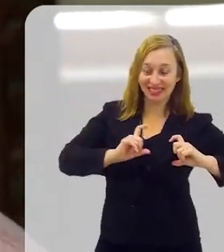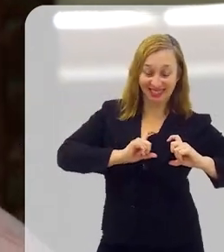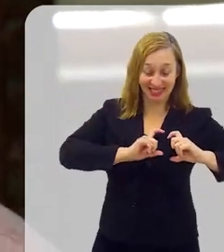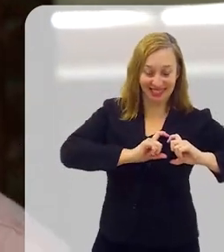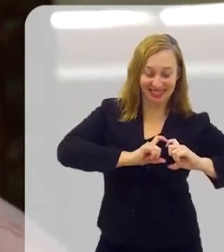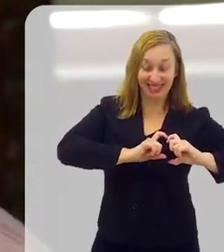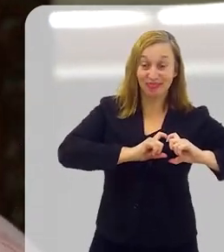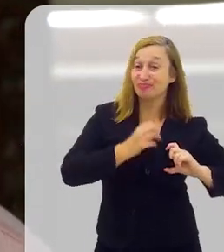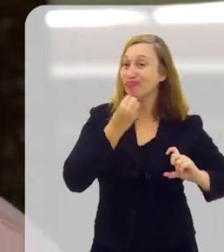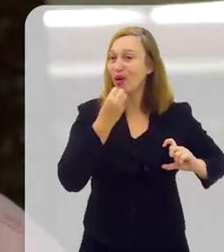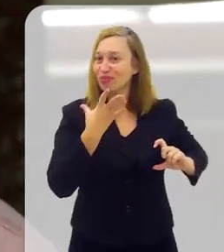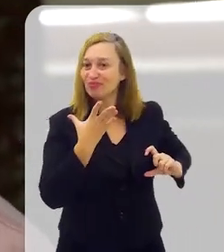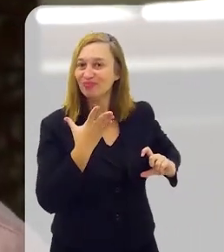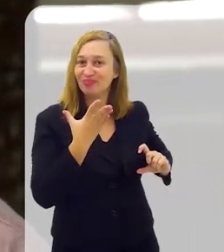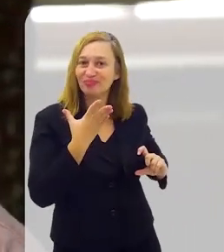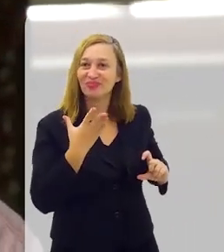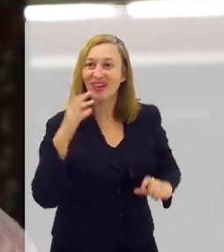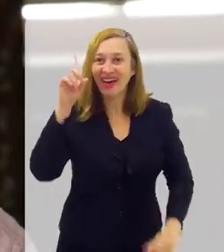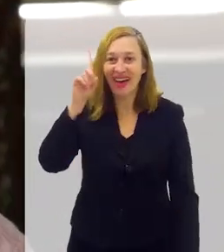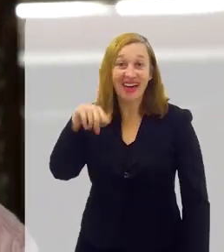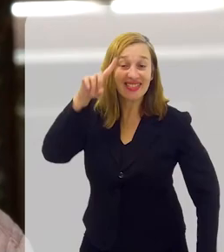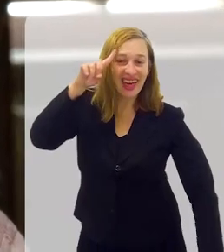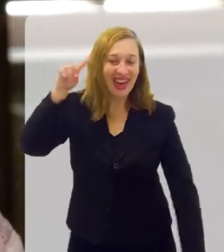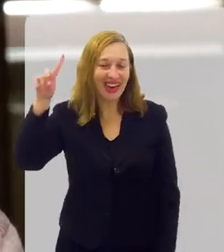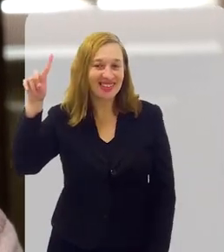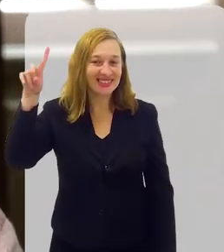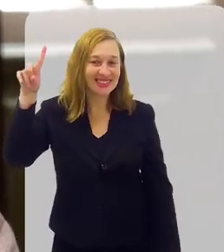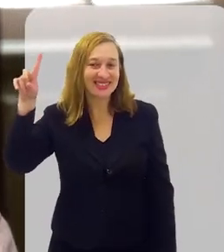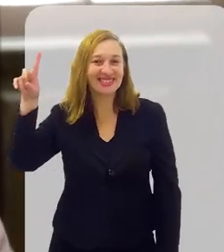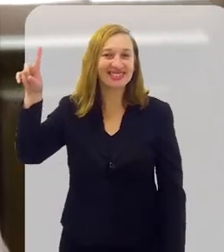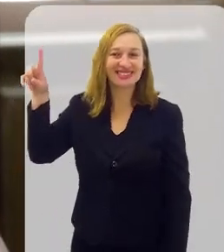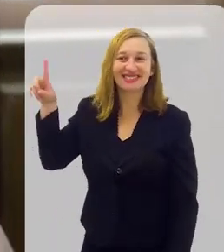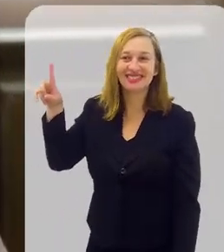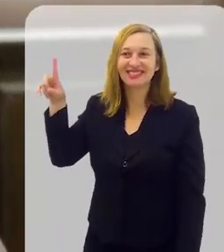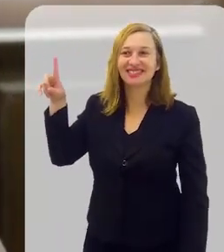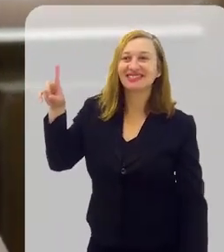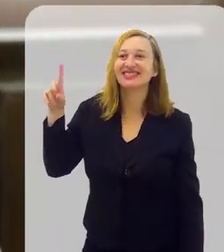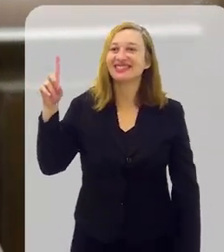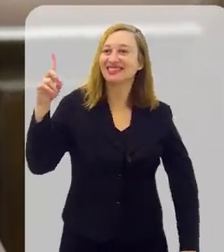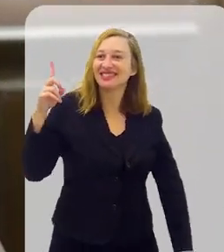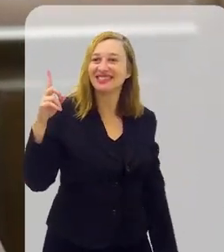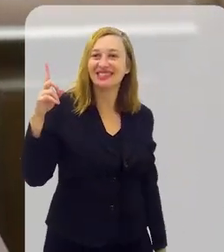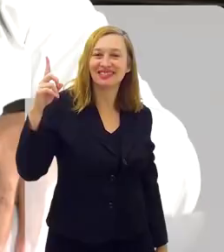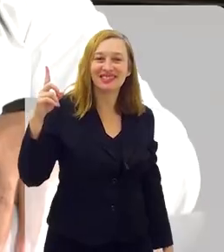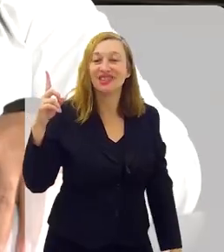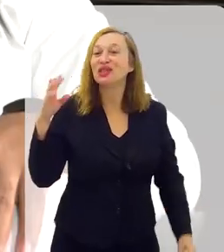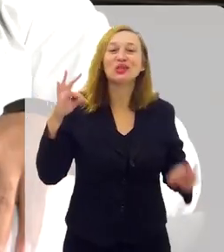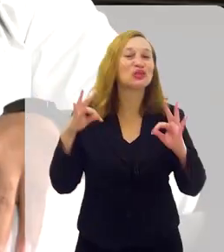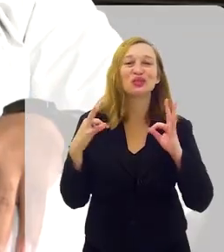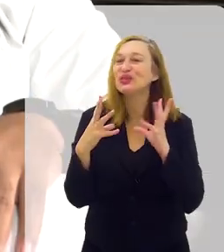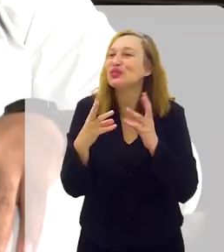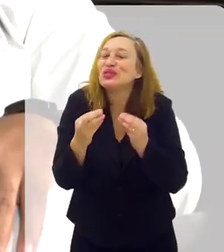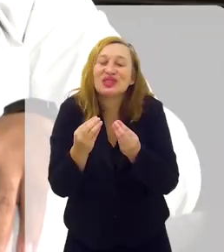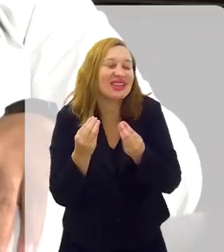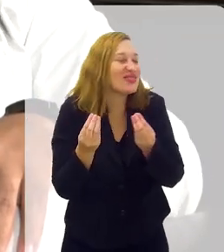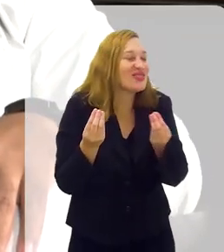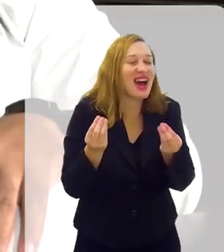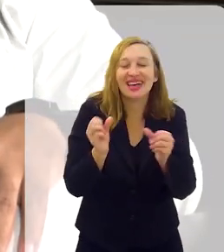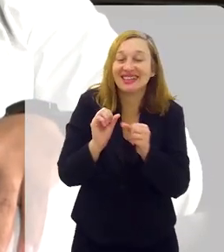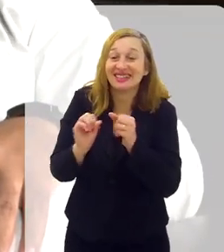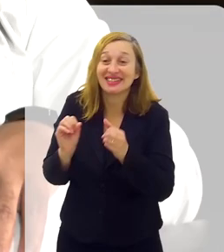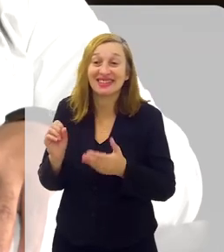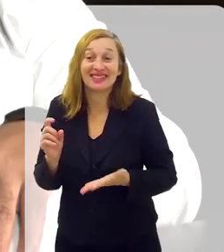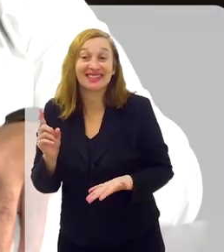feliz. Jesus, Jesus está morando no meu coração. Bom é Deus, bom é Deus. Bom